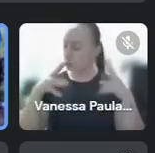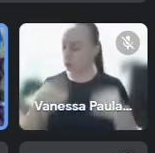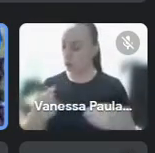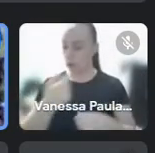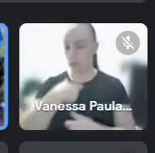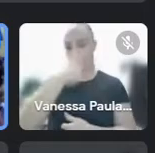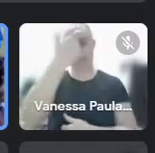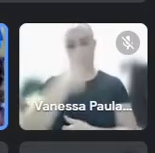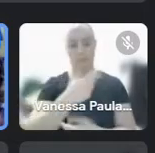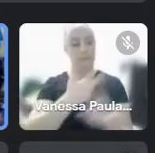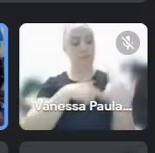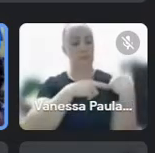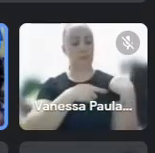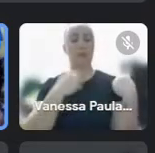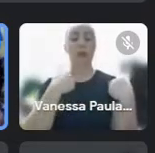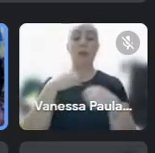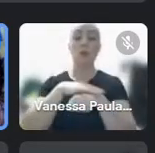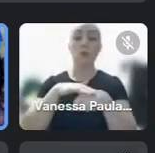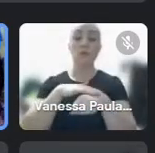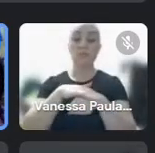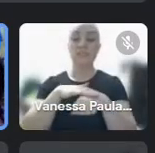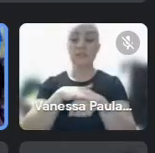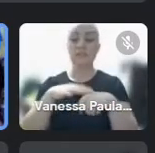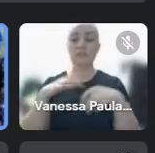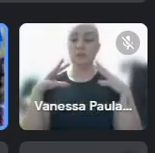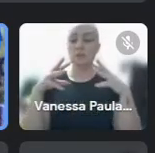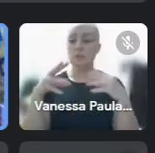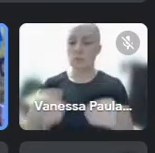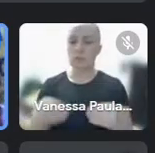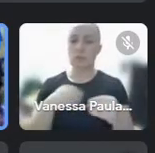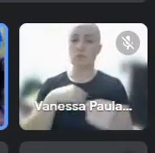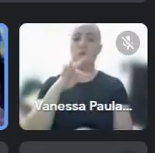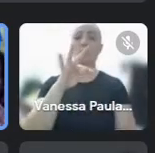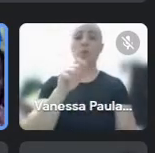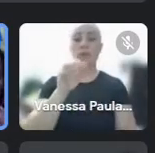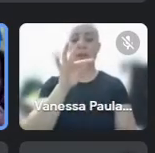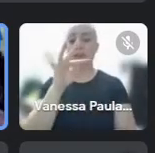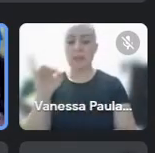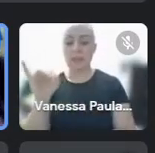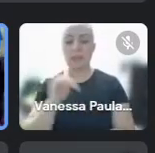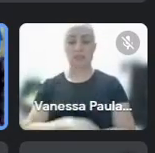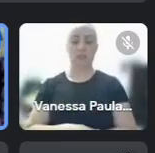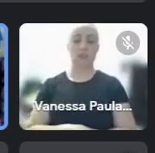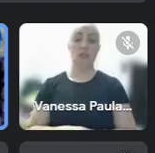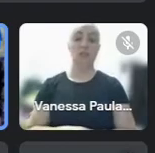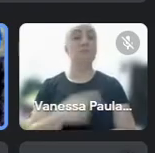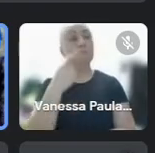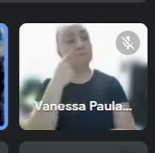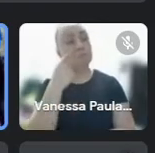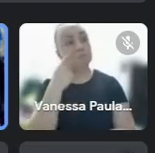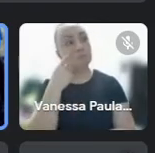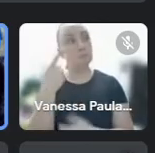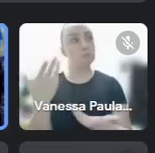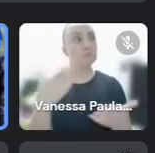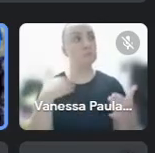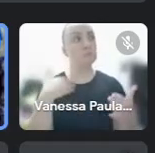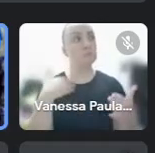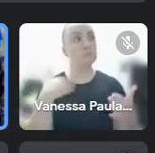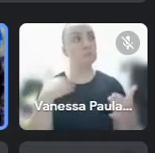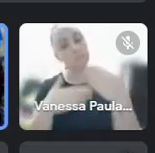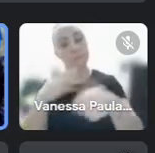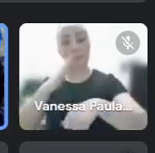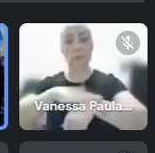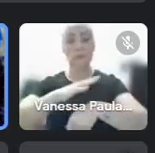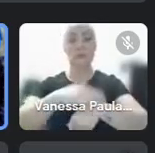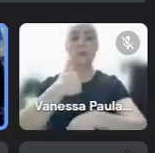estive pensando, até conversando bastante com a Tati, com a Bianca. Olha, ao longo desse tempo, o que eu aprendi?